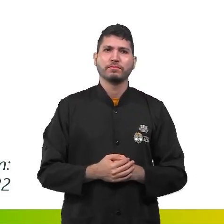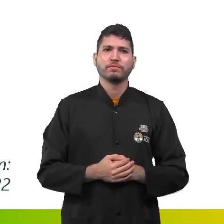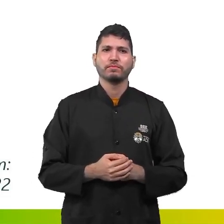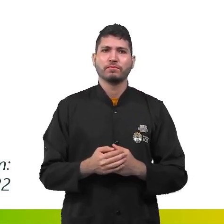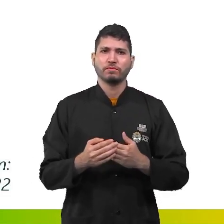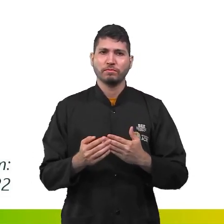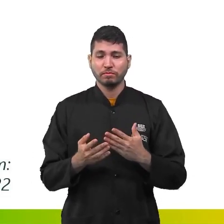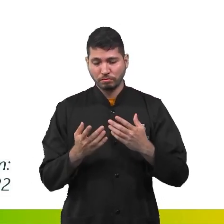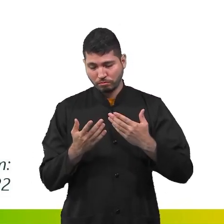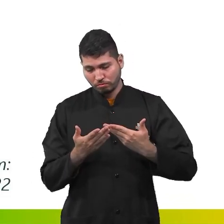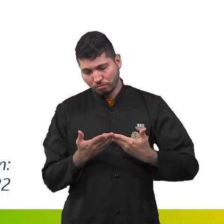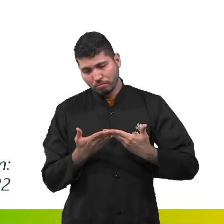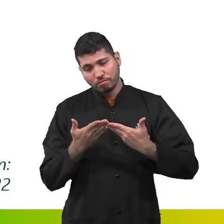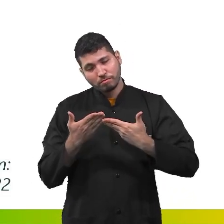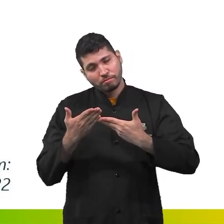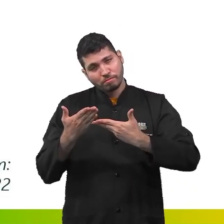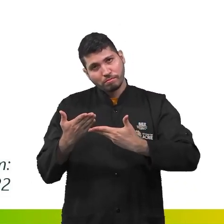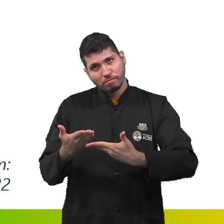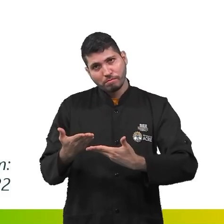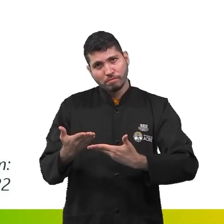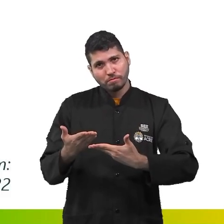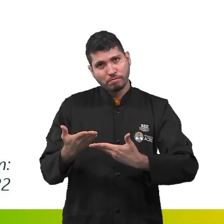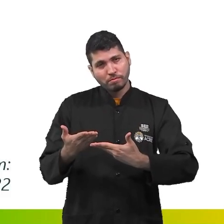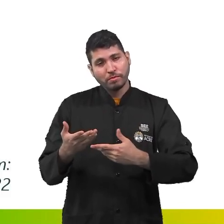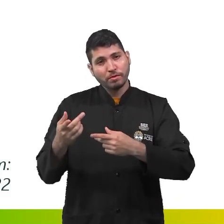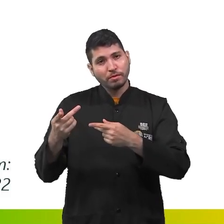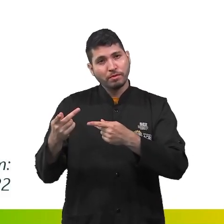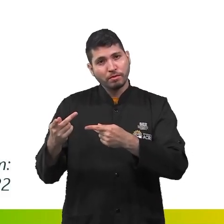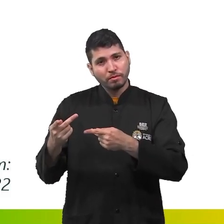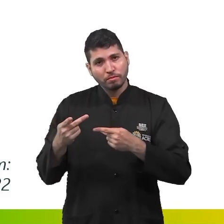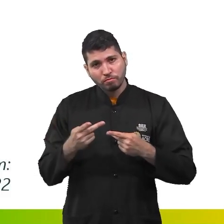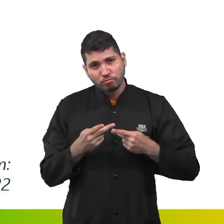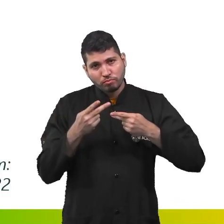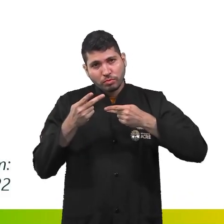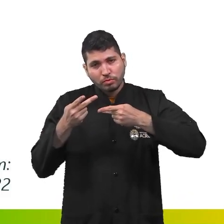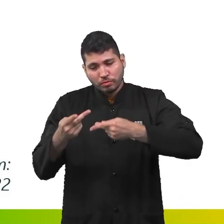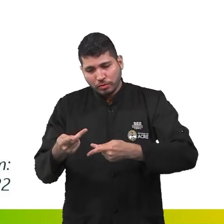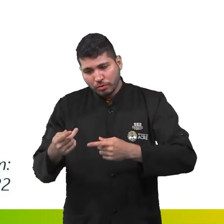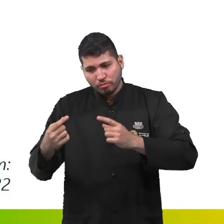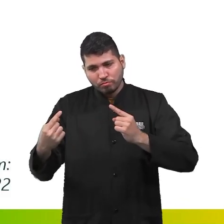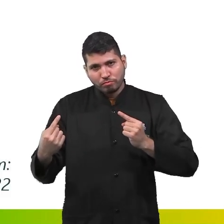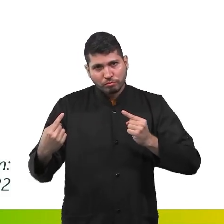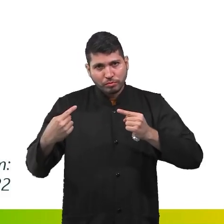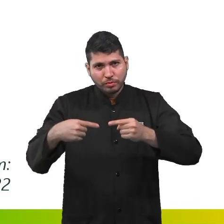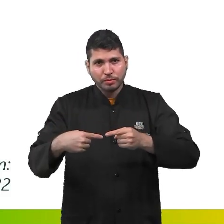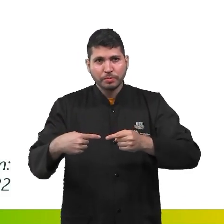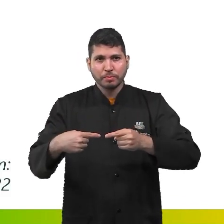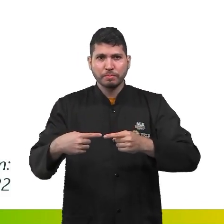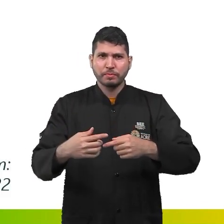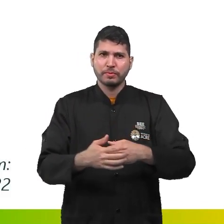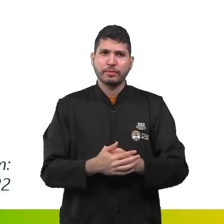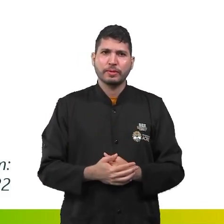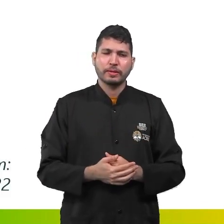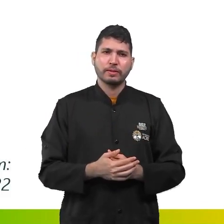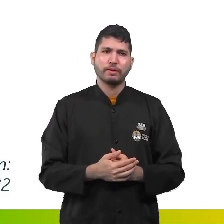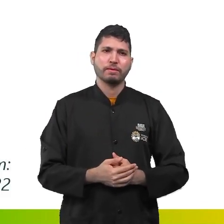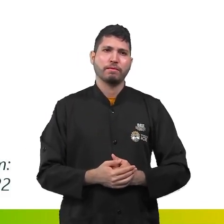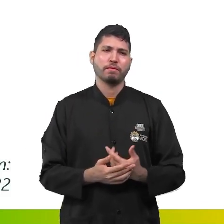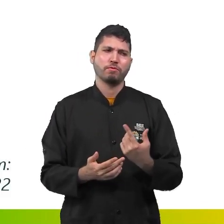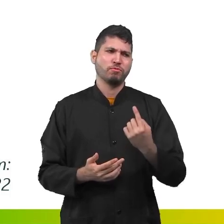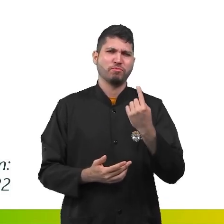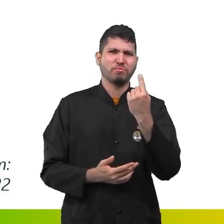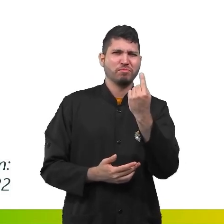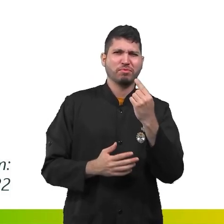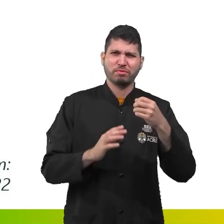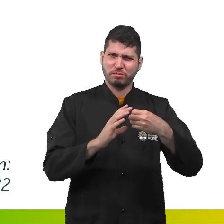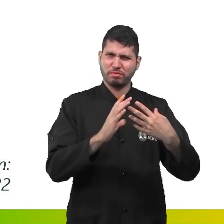houve um convite com caracteres diferentes, mas não se pode dizer que existe uma caracterização ali que ela é única, tá